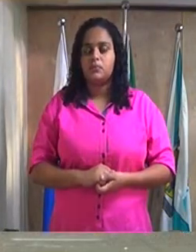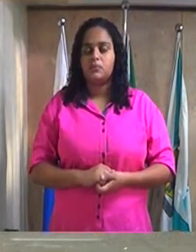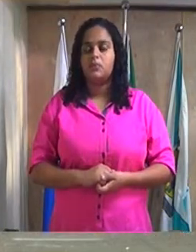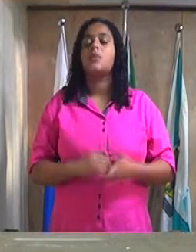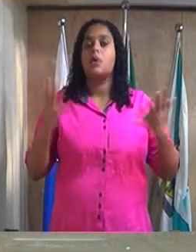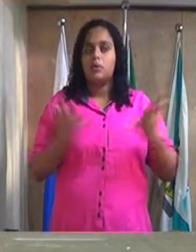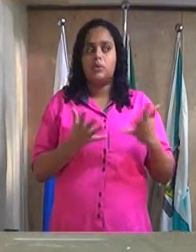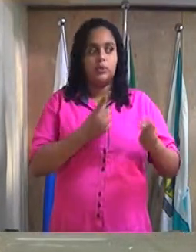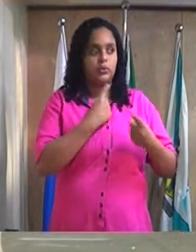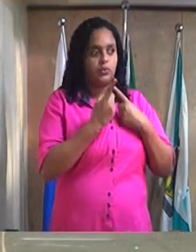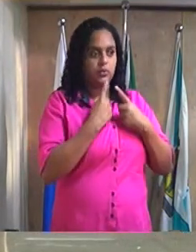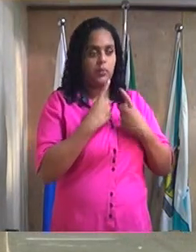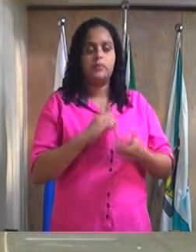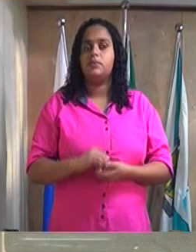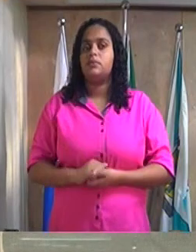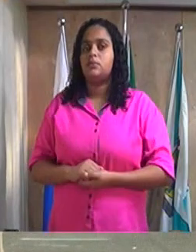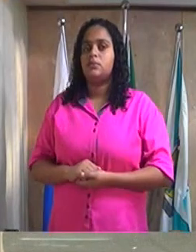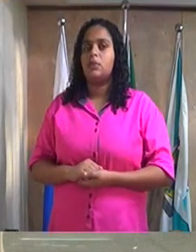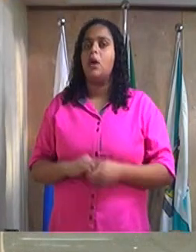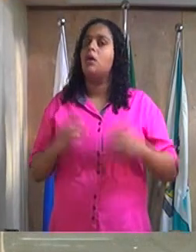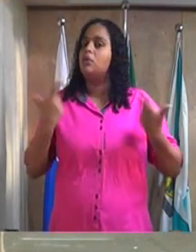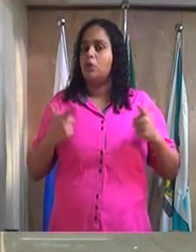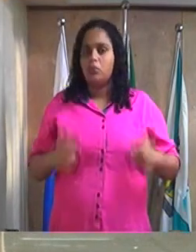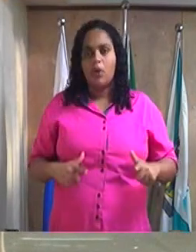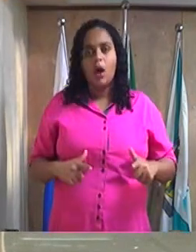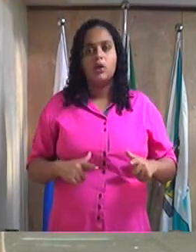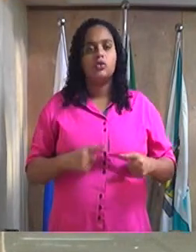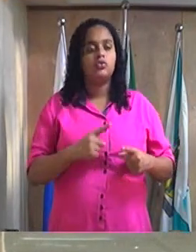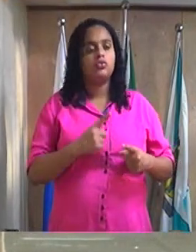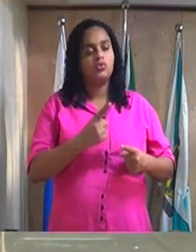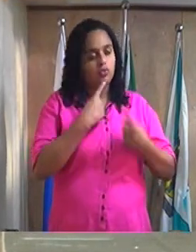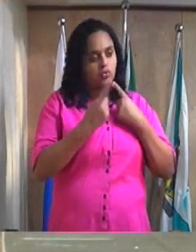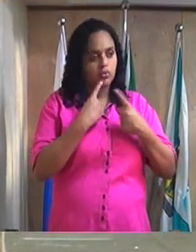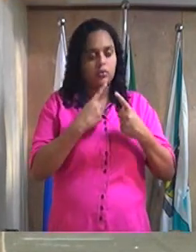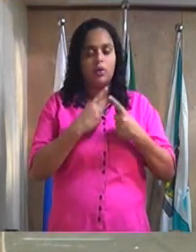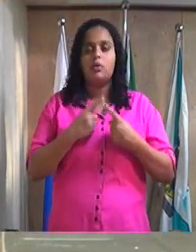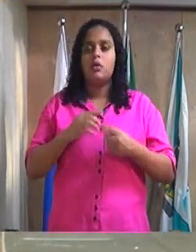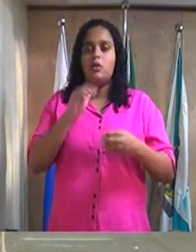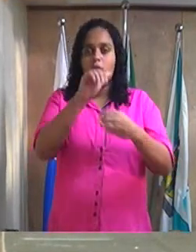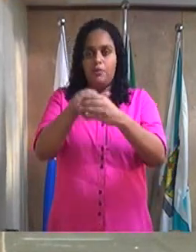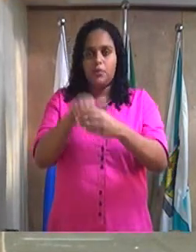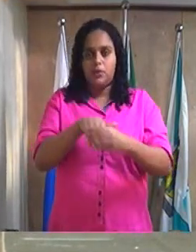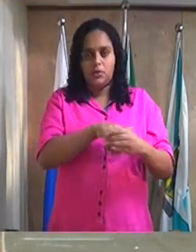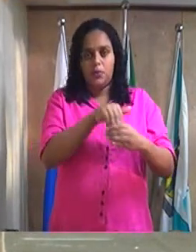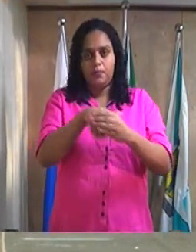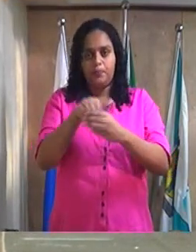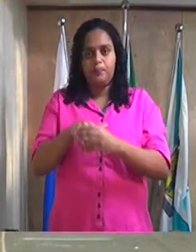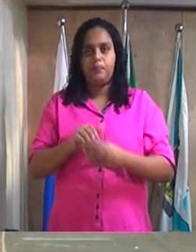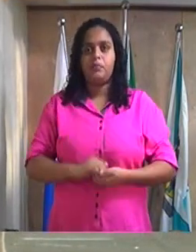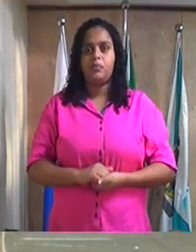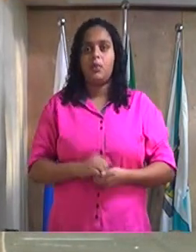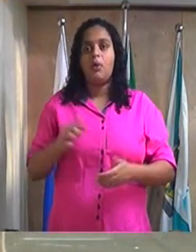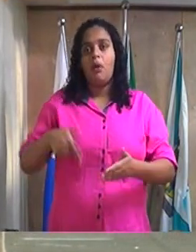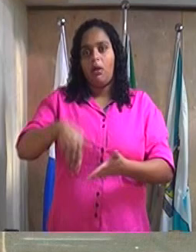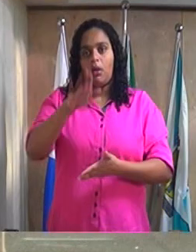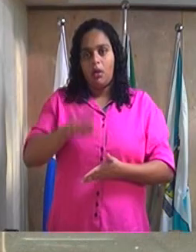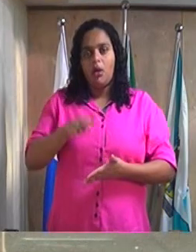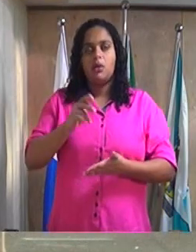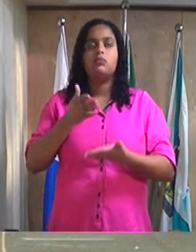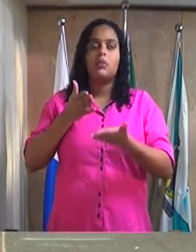em discussão. Não havendo quem queira discutir a matéria encontra-se em votação. Aqueles que